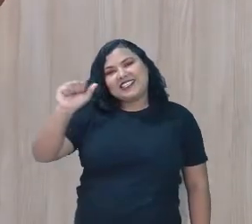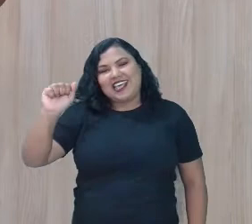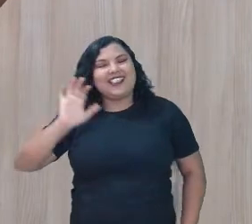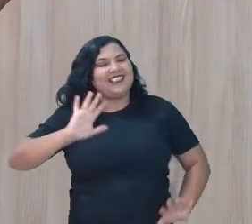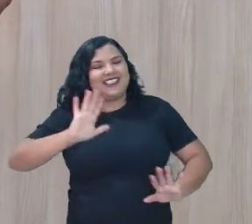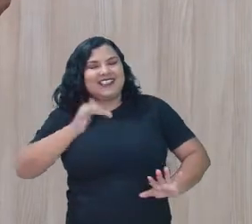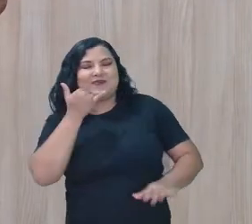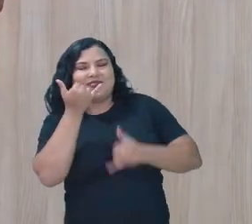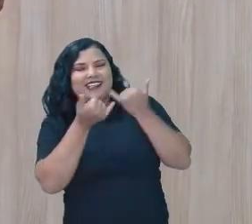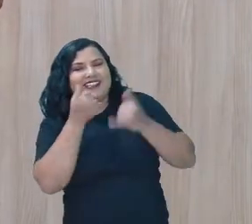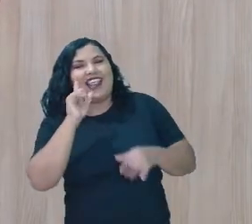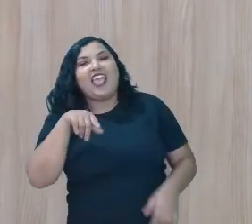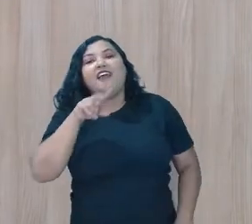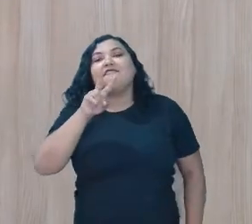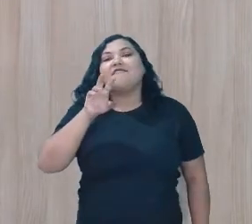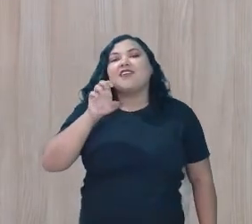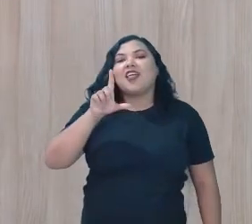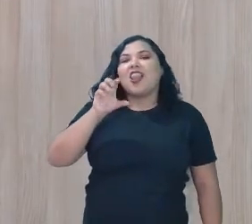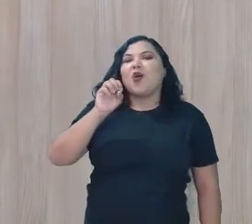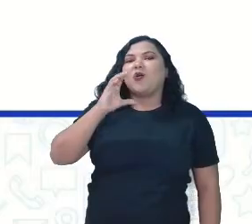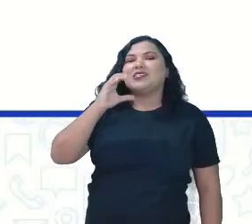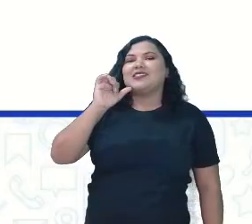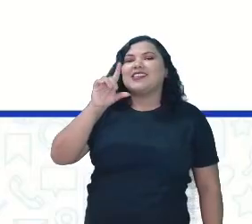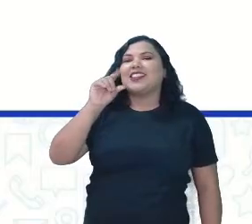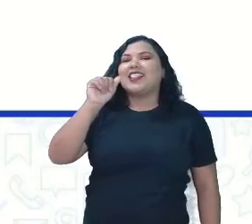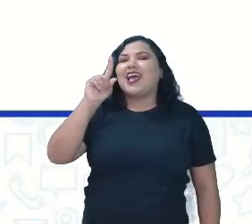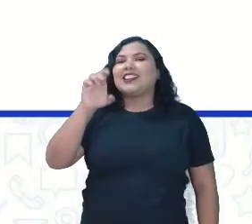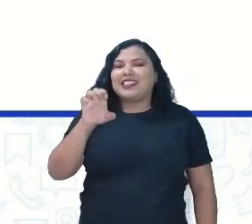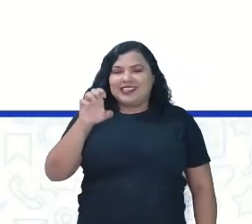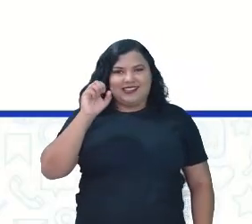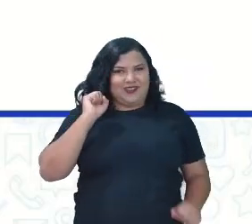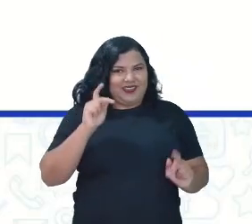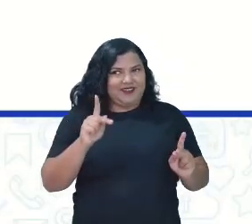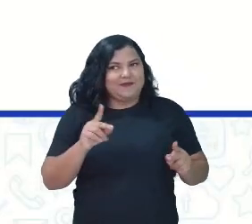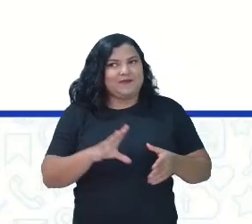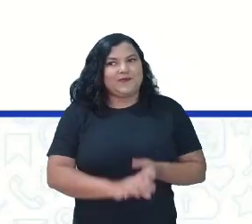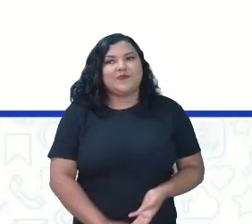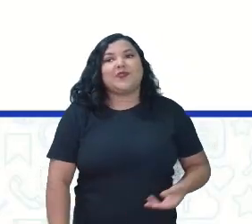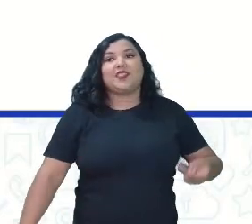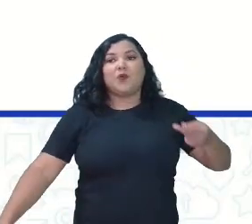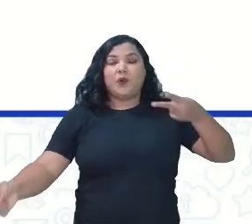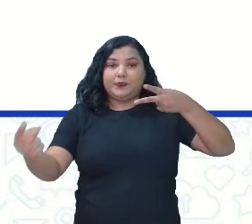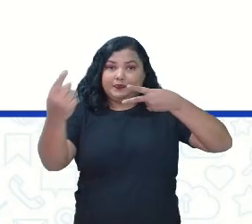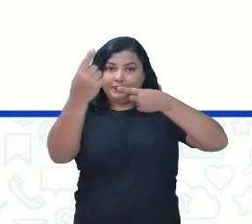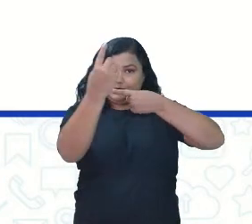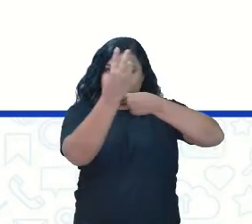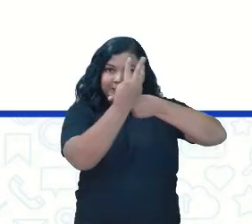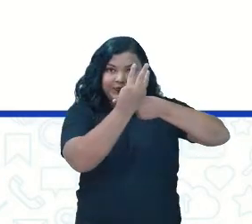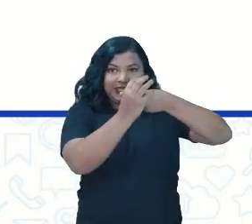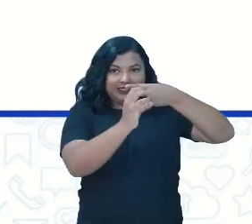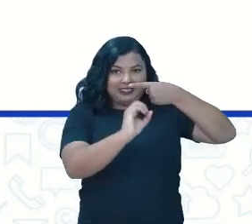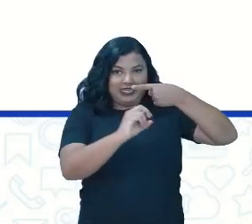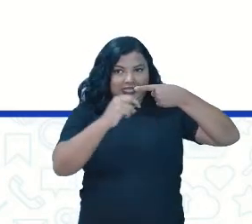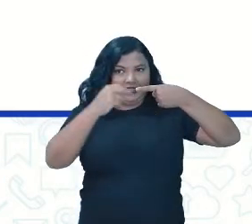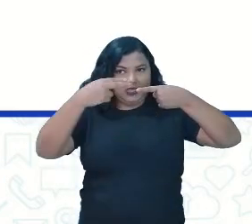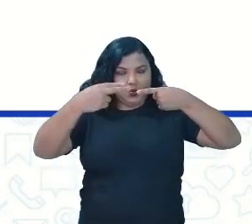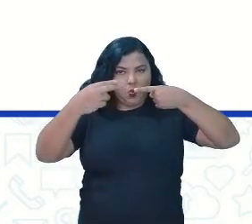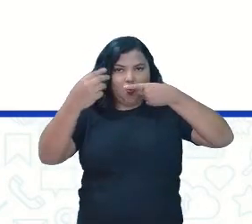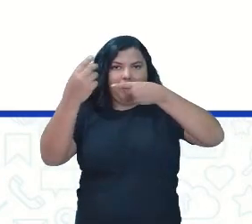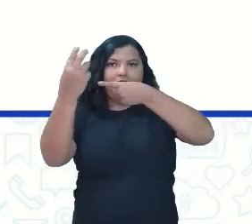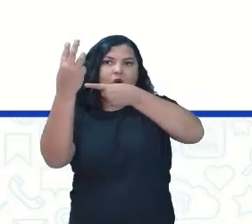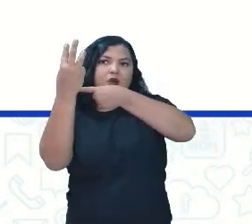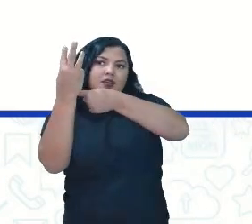tá bom? Então, vamos encontrar aí essa grandeza fazendo meio pelos extremos, tá? Que a gente viu na aula passada. Então,